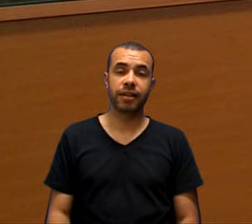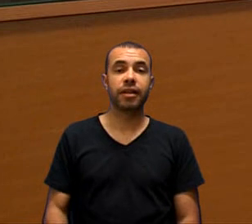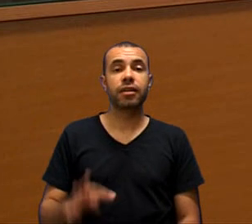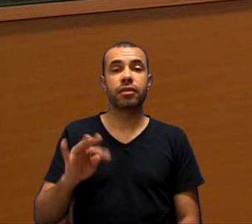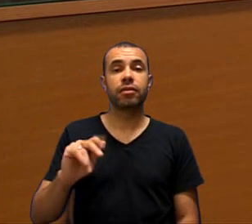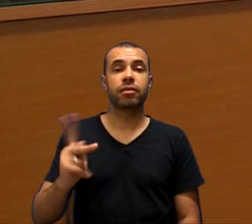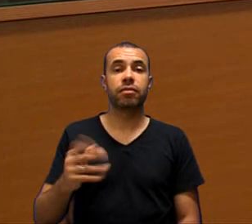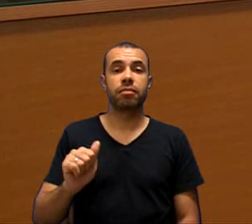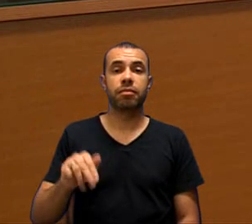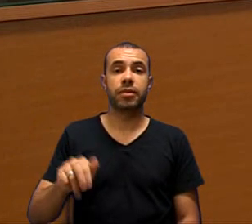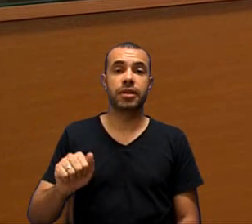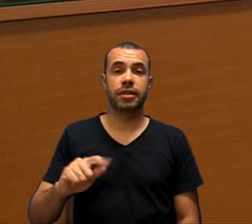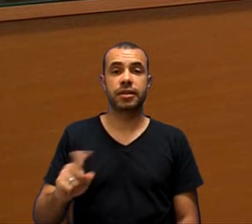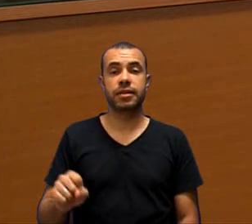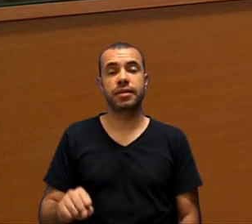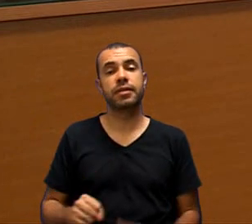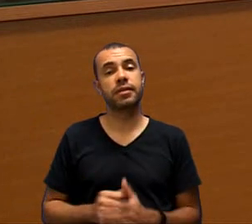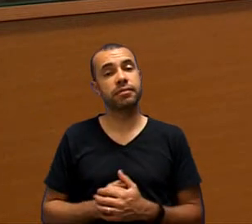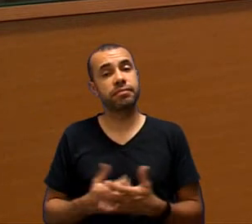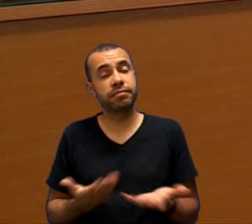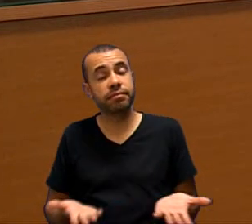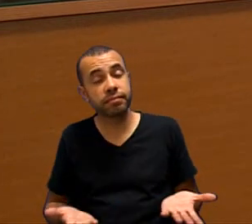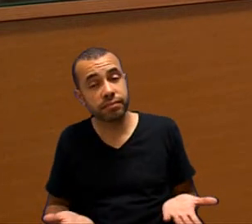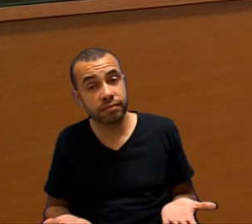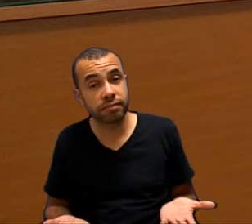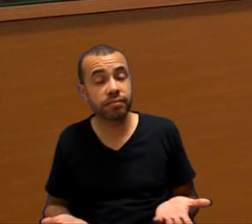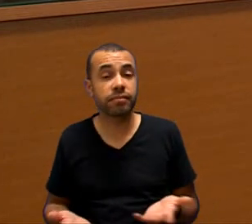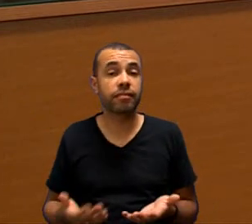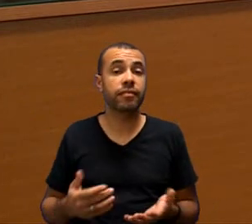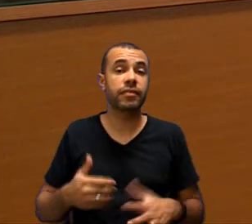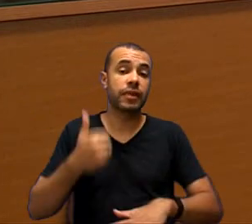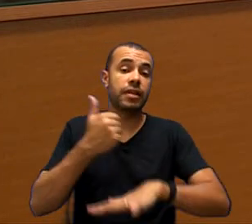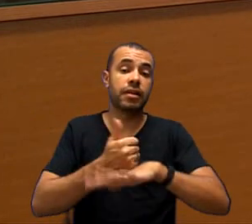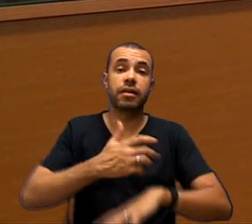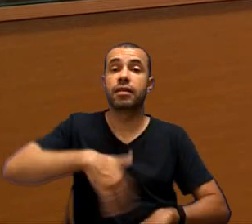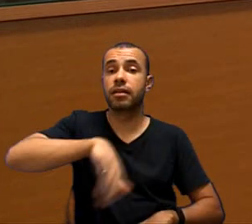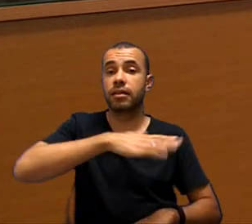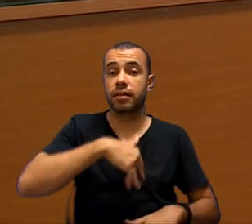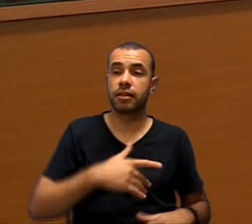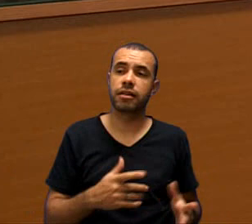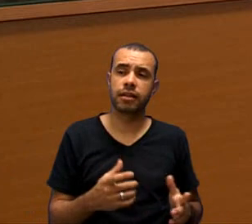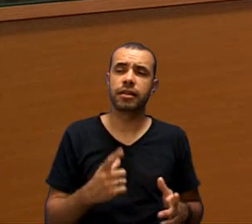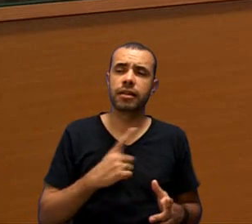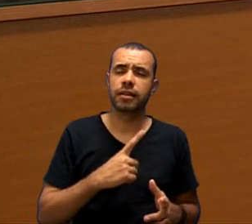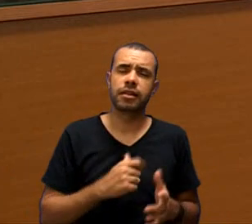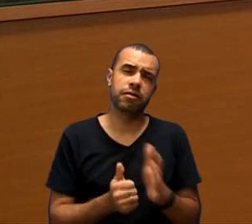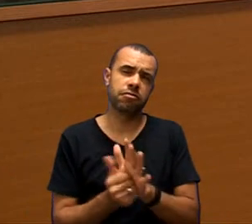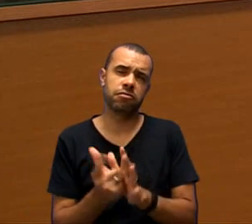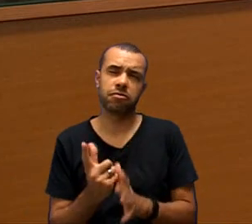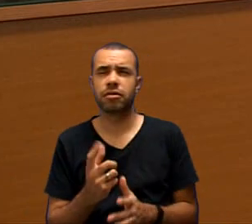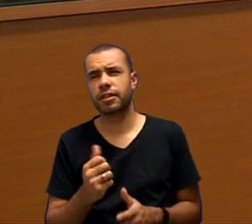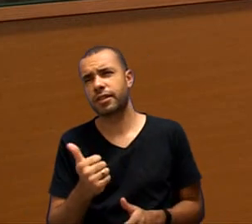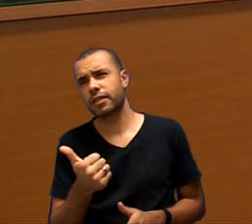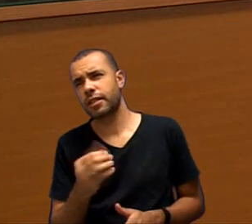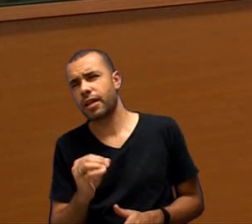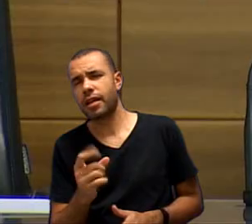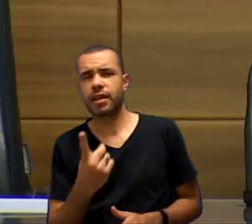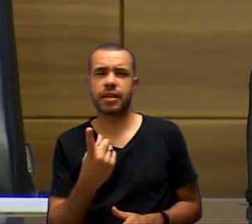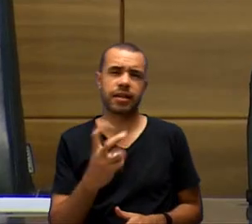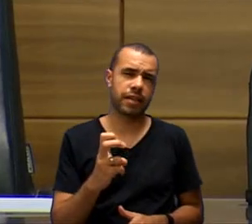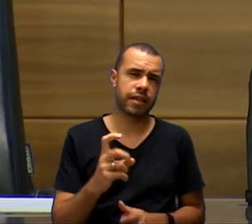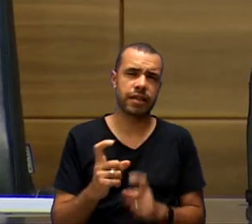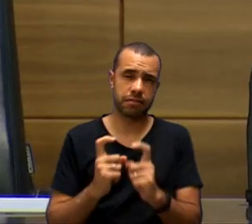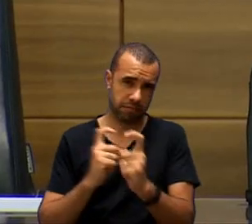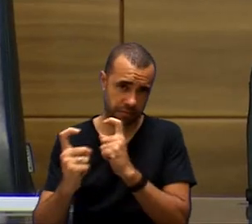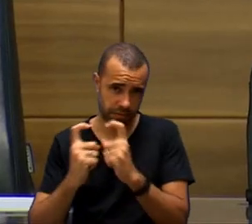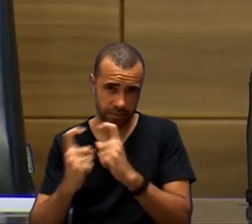Tomazella. Eu participei, a nossa secretaria participou de umas 10 ou 15 reuniões já regionais sobre a